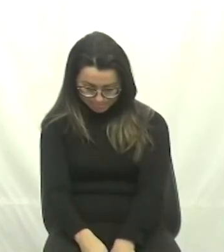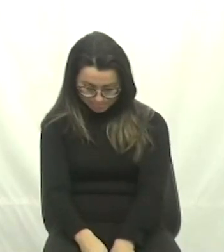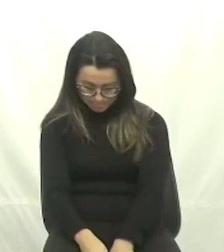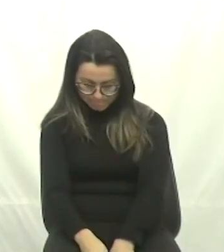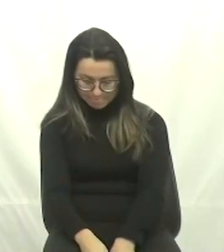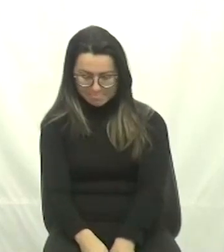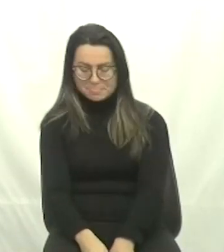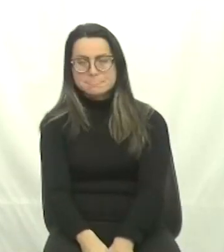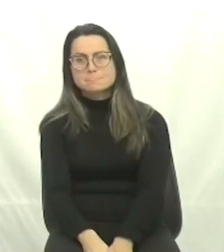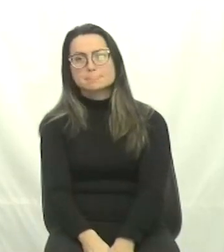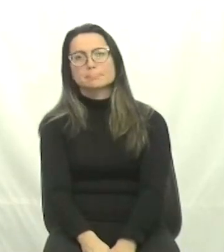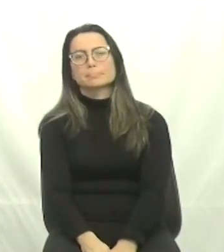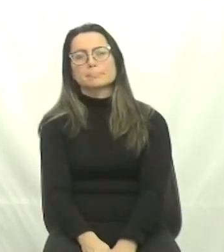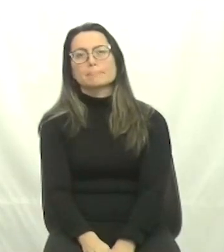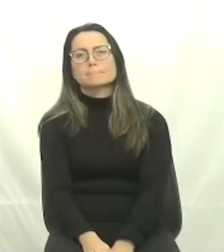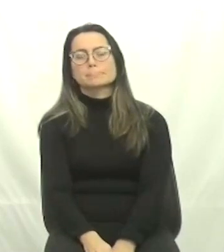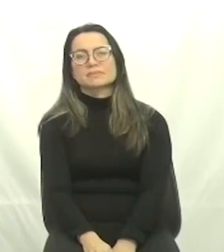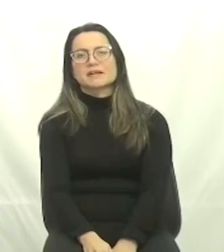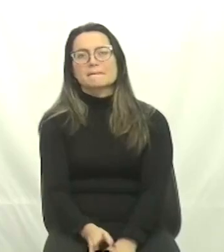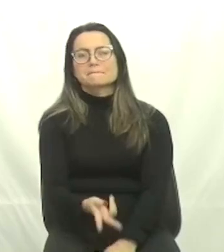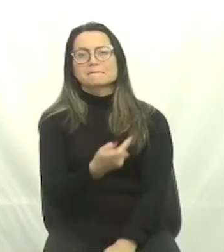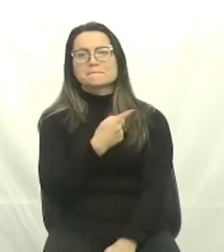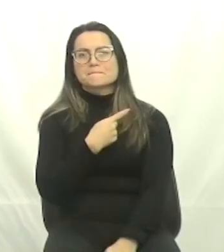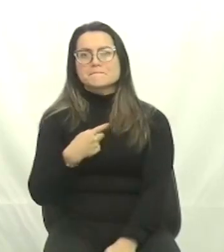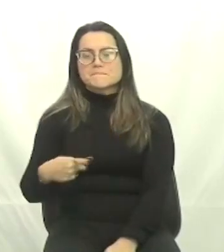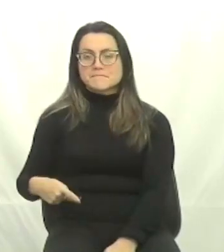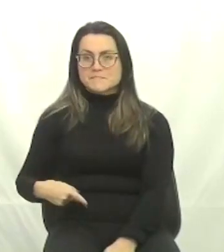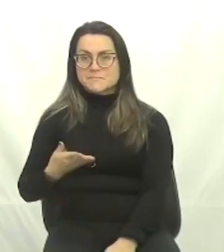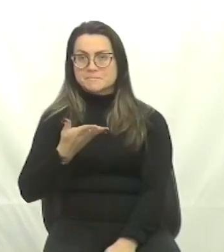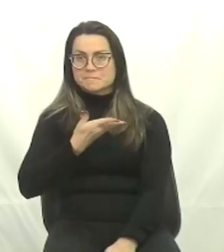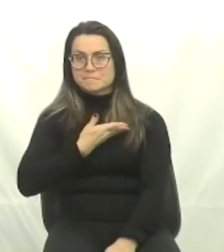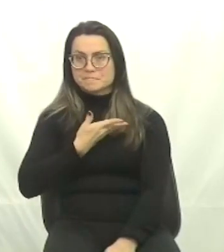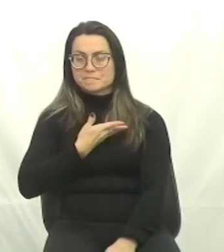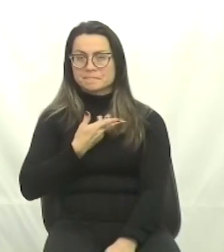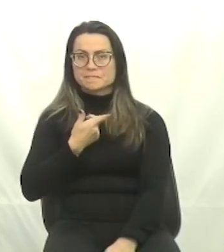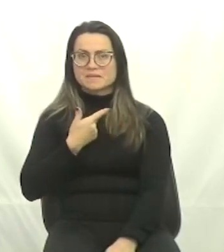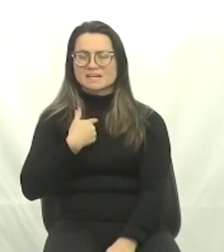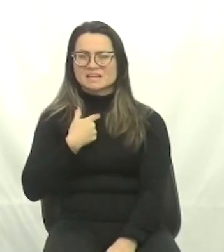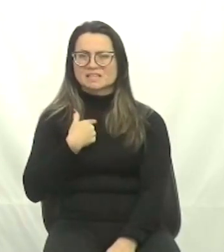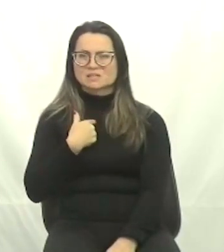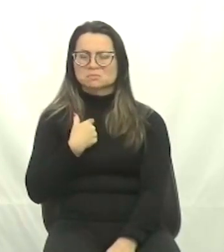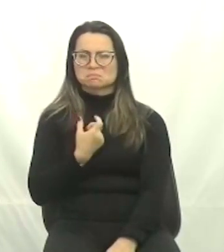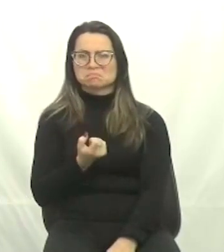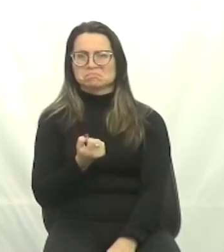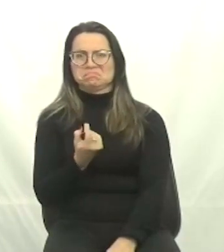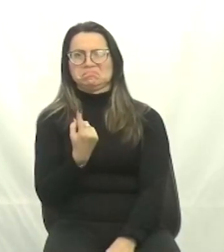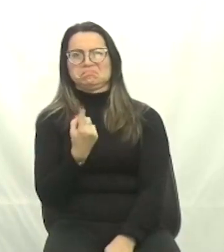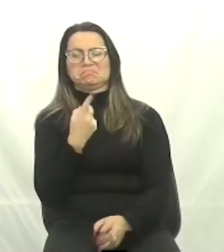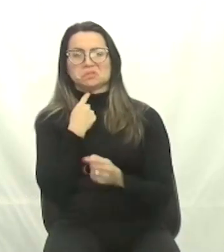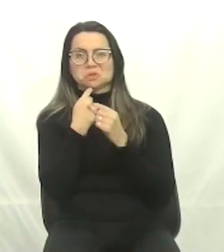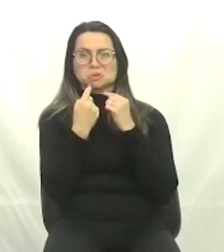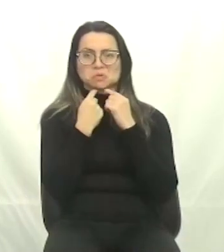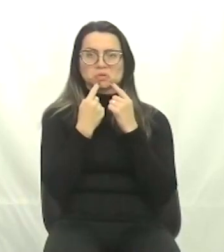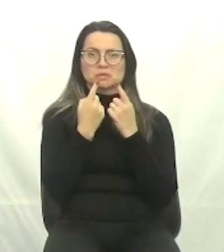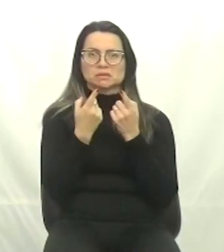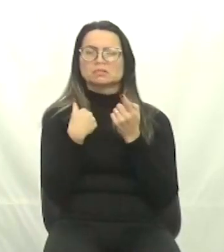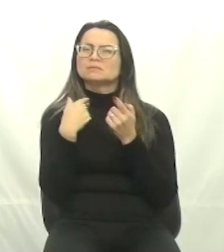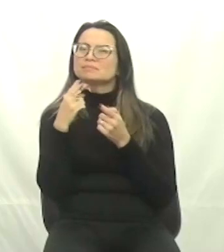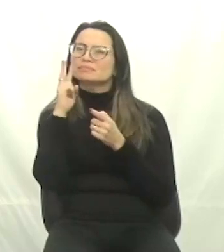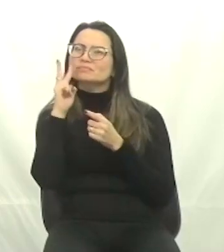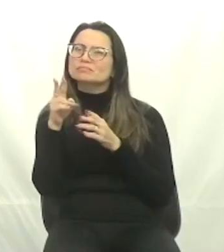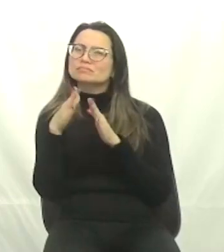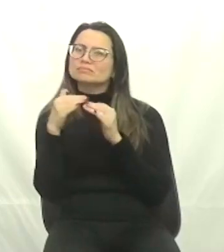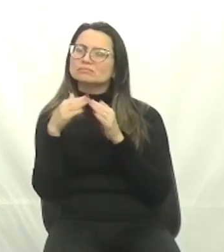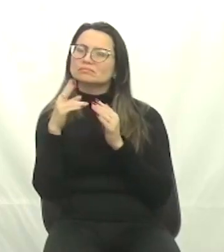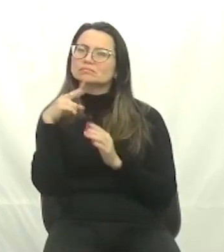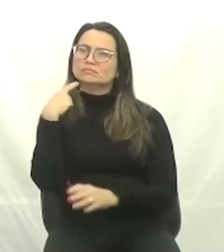Senhor presidente, nobres colegas, me deixa extremamente intrigado, e quando eu vi o requerimento do vereador Kaminski, eu fui